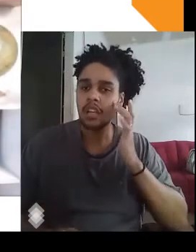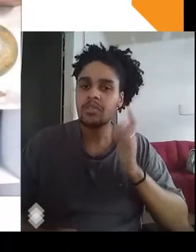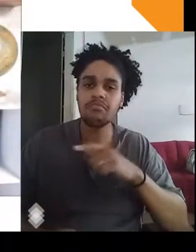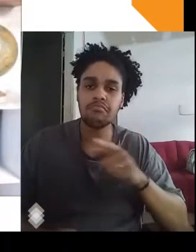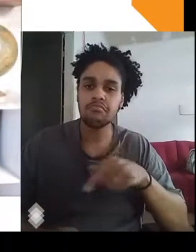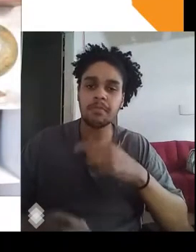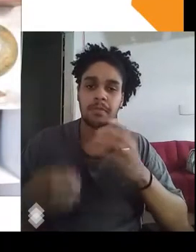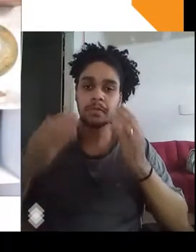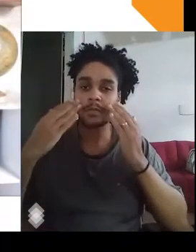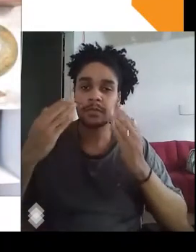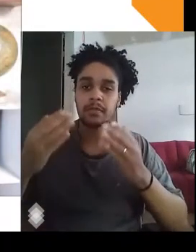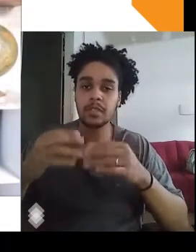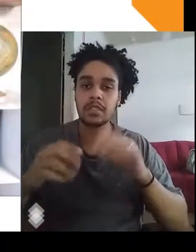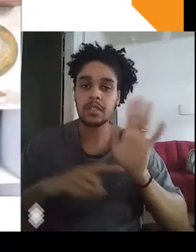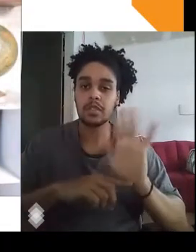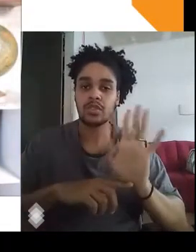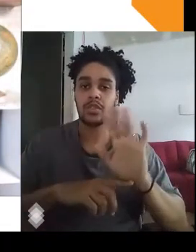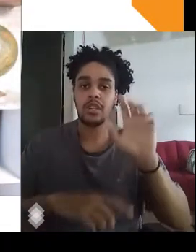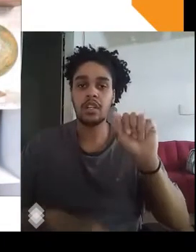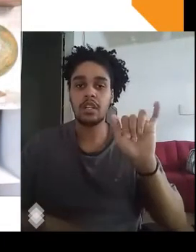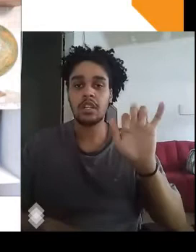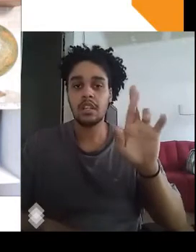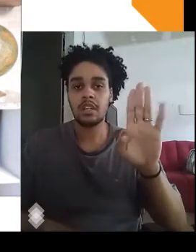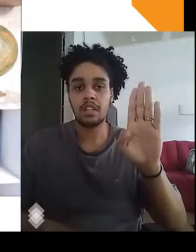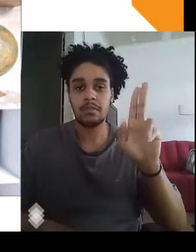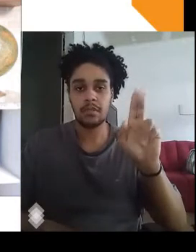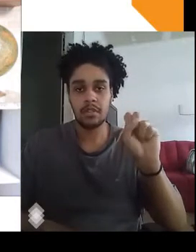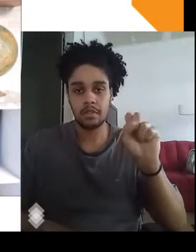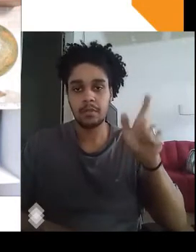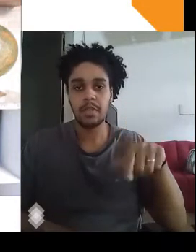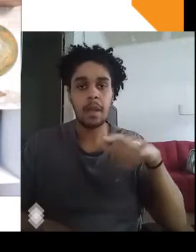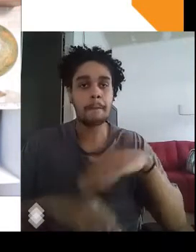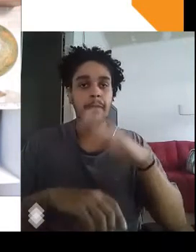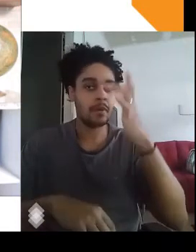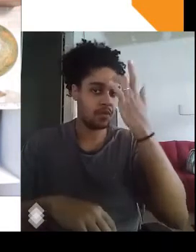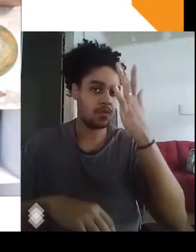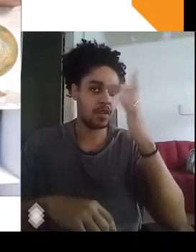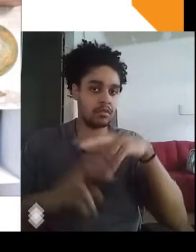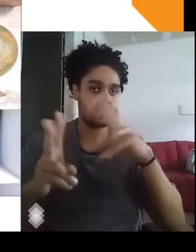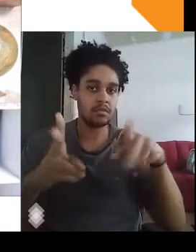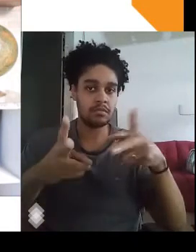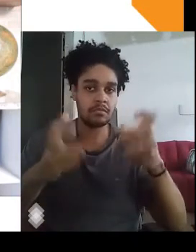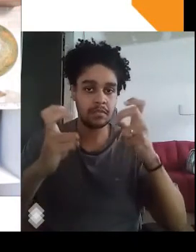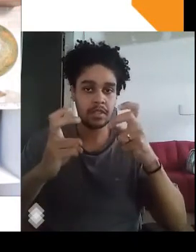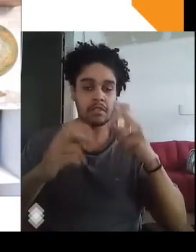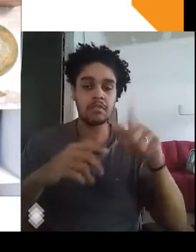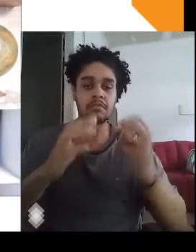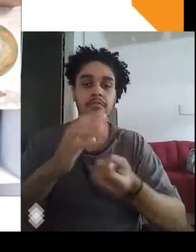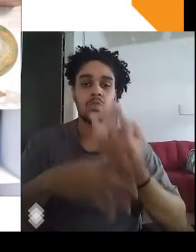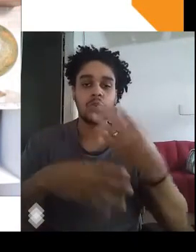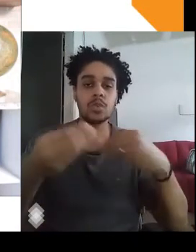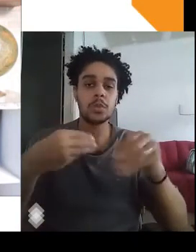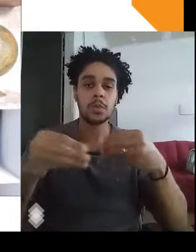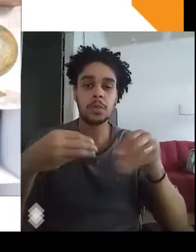Bom, acho que com a apresentação desse vídeo da Airbus ficou mais fácil de percebermos esse processo